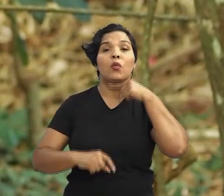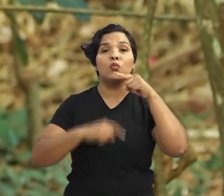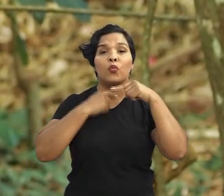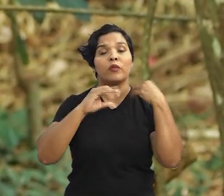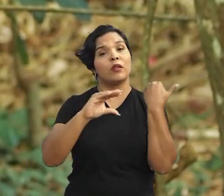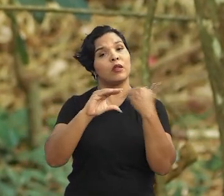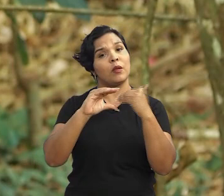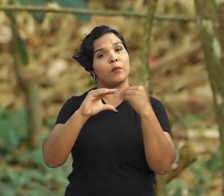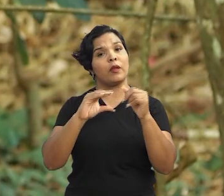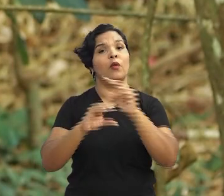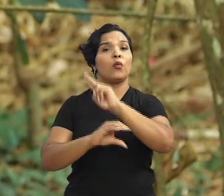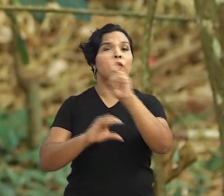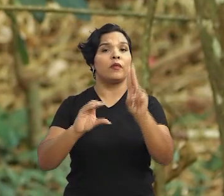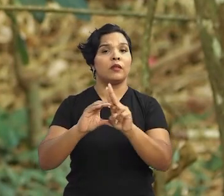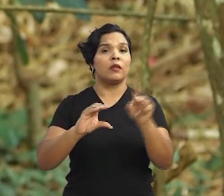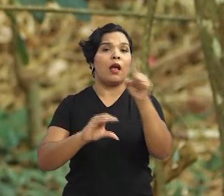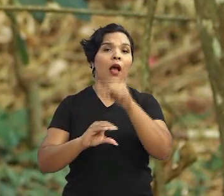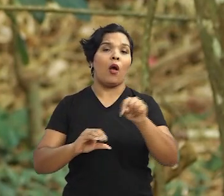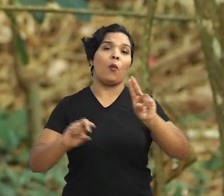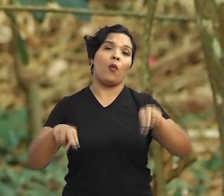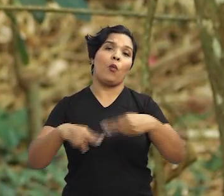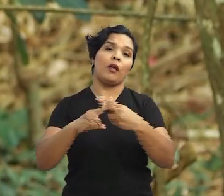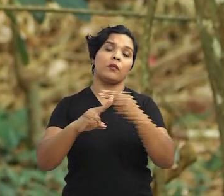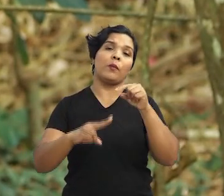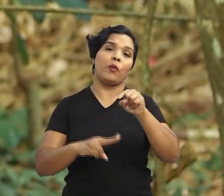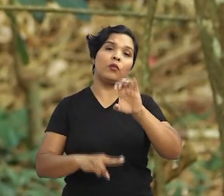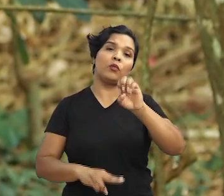tenha alguma dúvida, envie um e-mail para